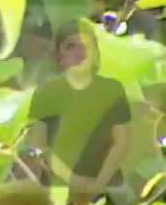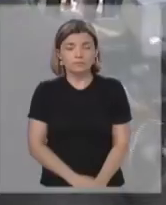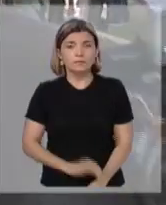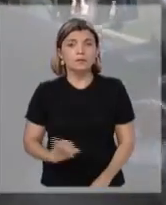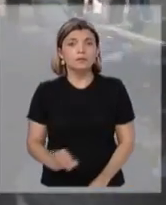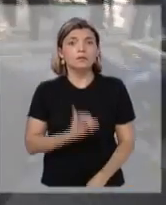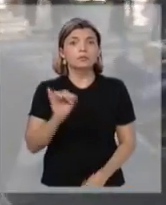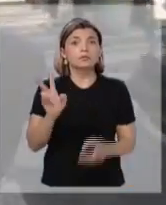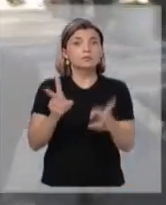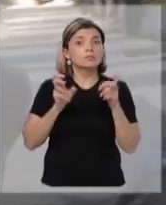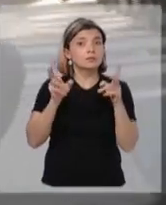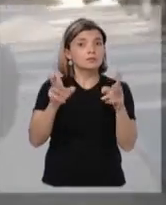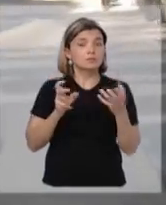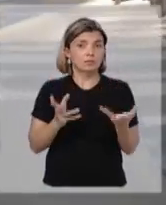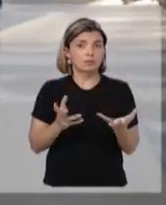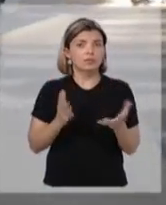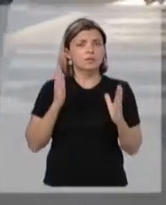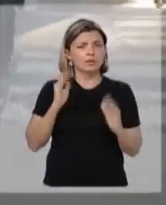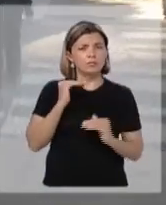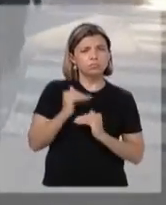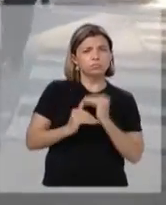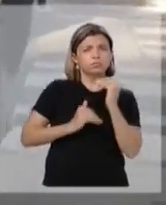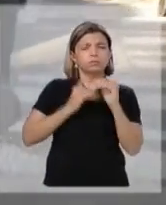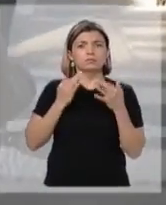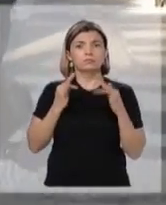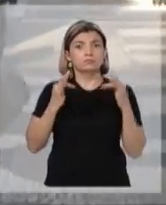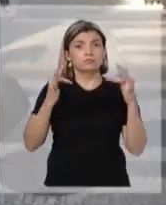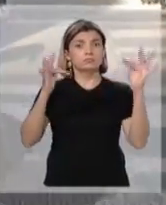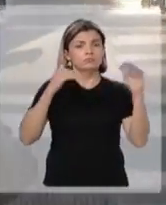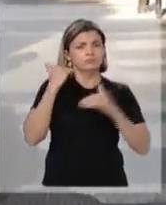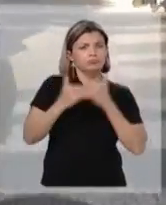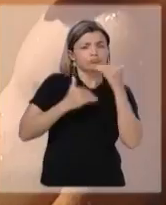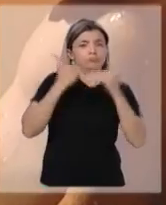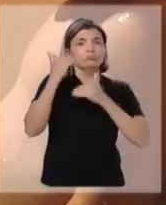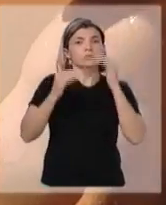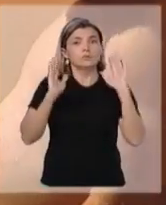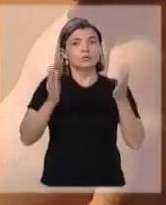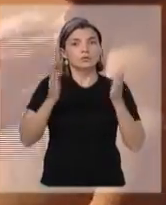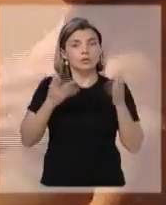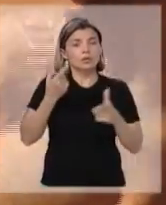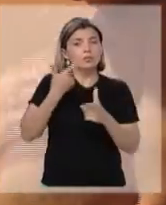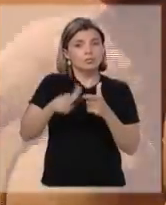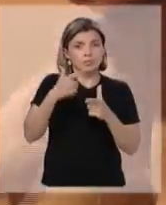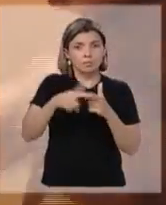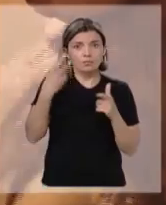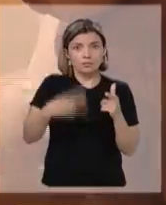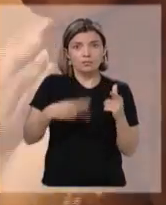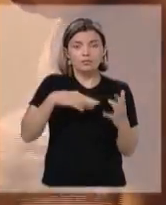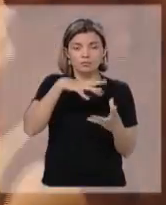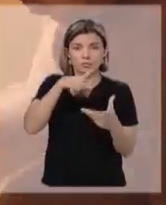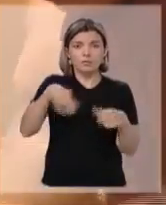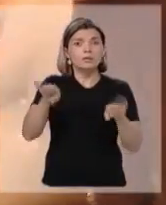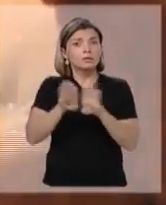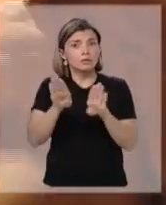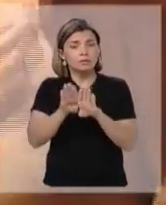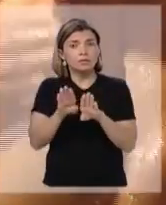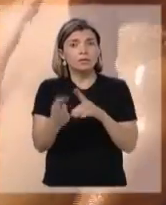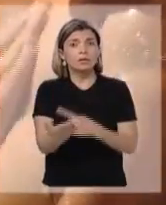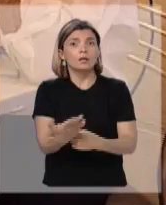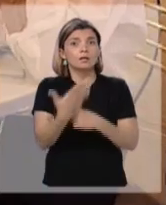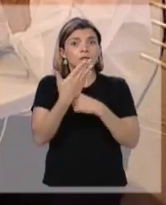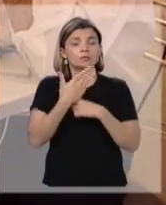O importante é perceber que, embora o desenvolvimento científico e tecnológico tenha trazido problemas ao planeta, ele